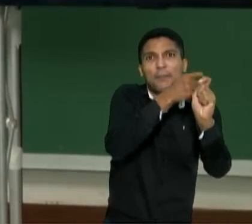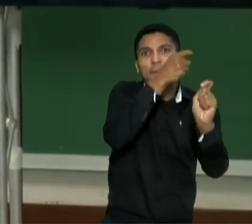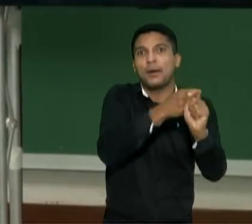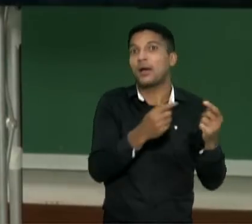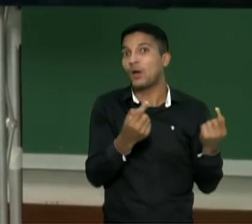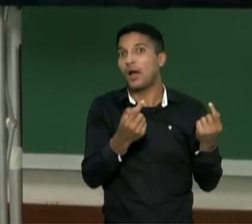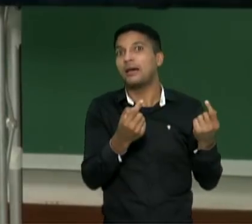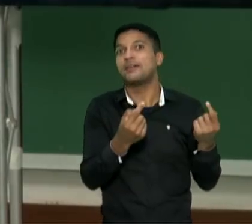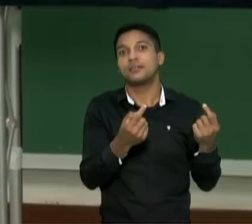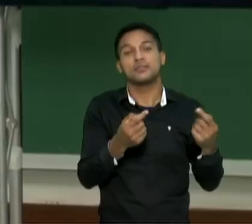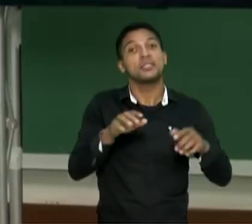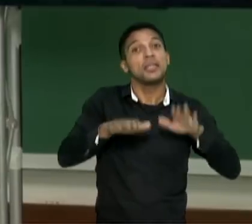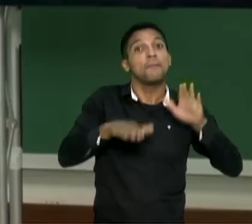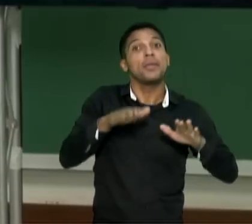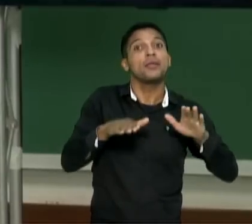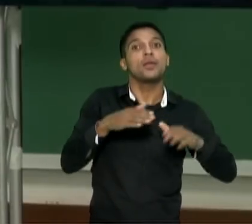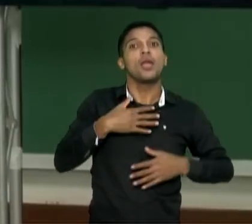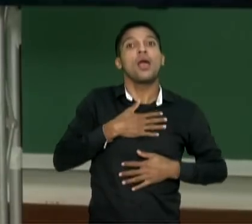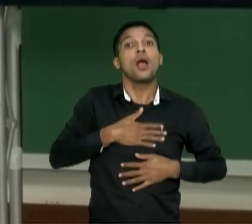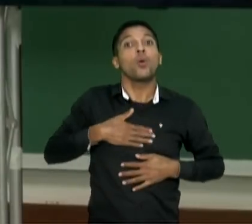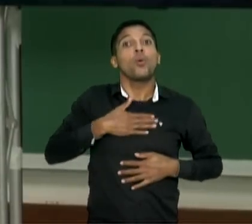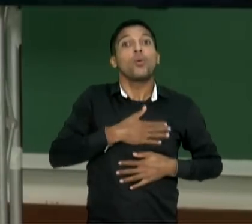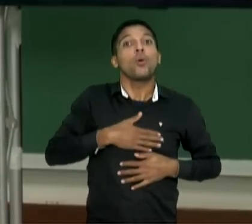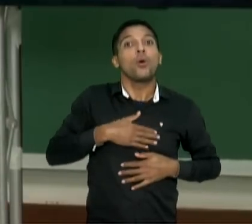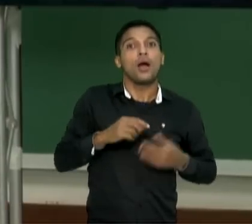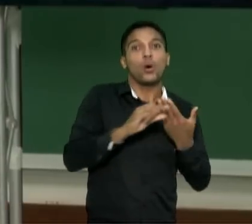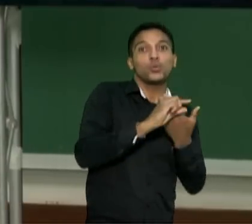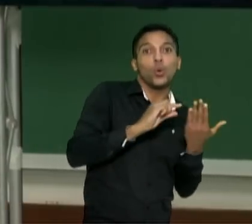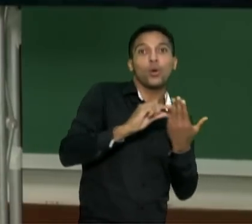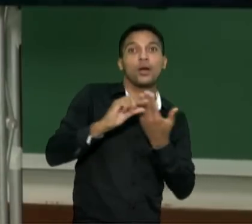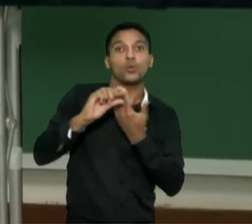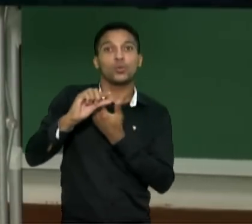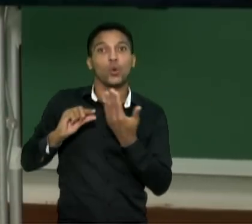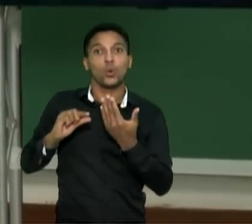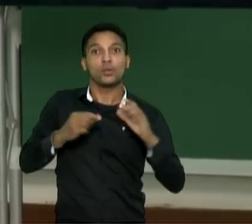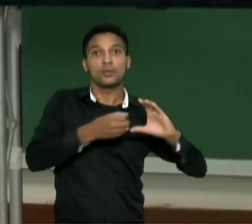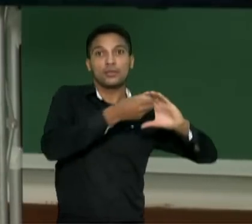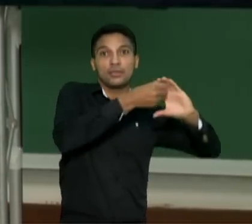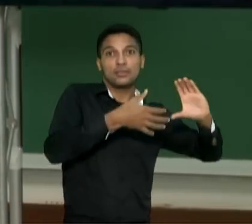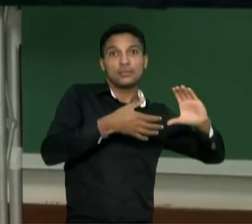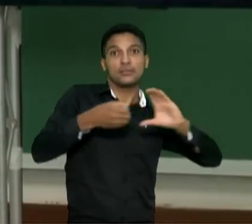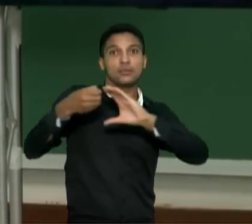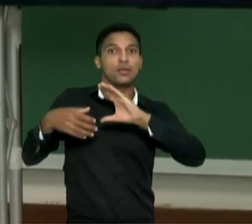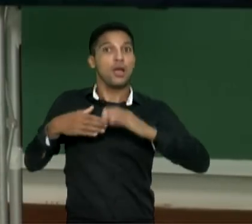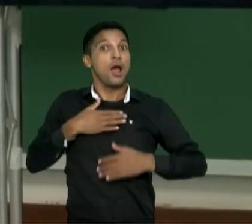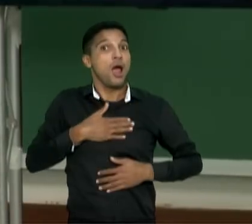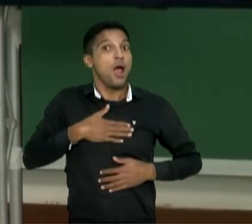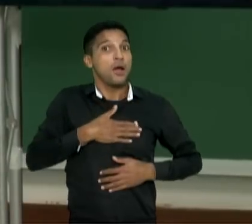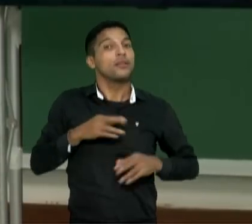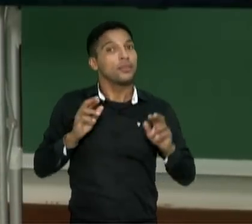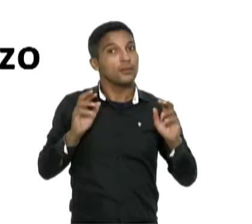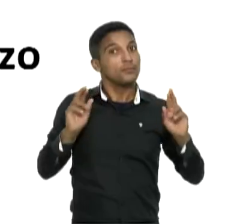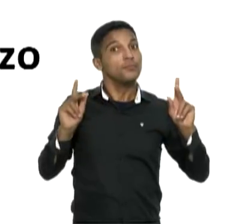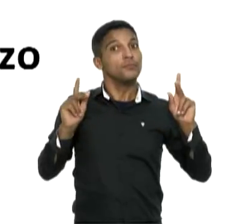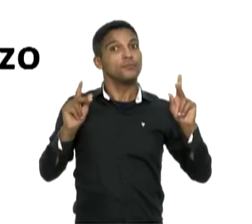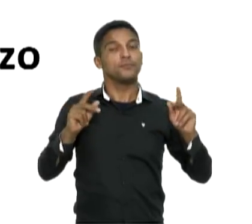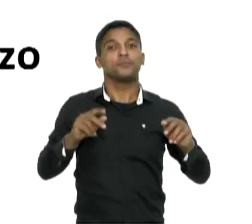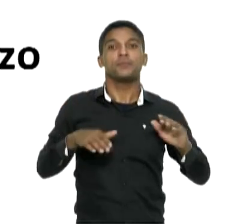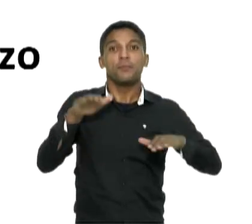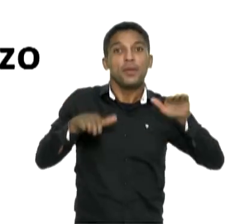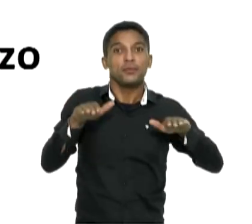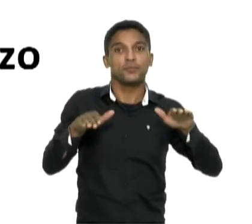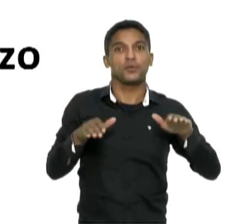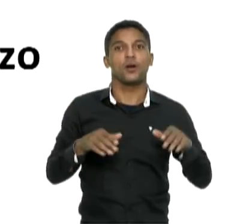artistas. Então, assim, analisando imagens. Então, quais são as que a gente vai ter? A gente vai ter a primeira imagem, que é o Davi,